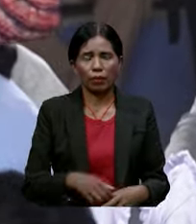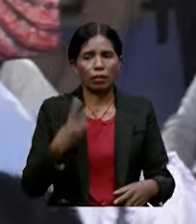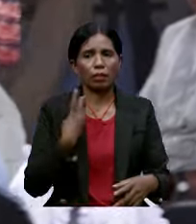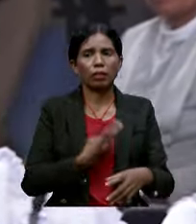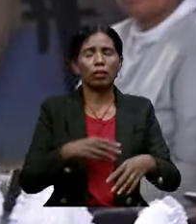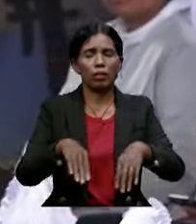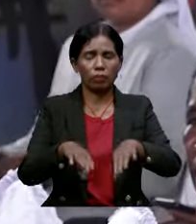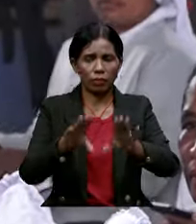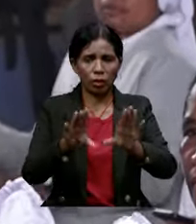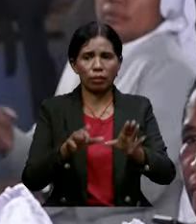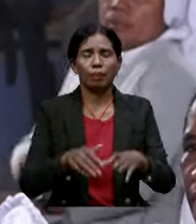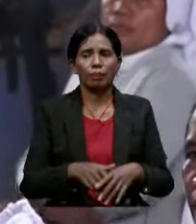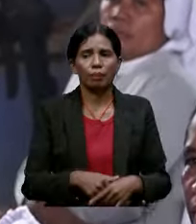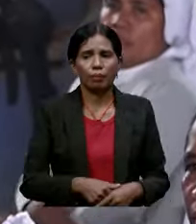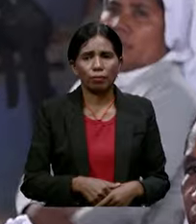faz,